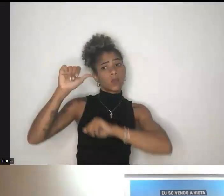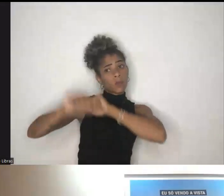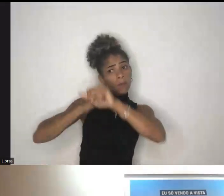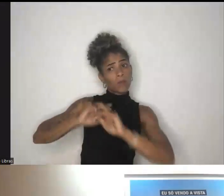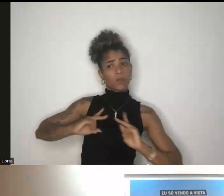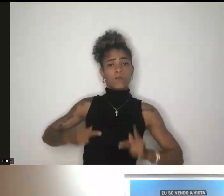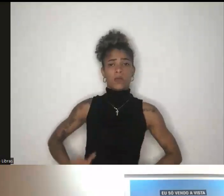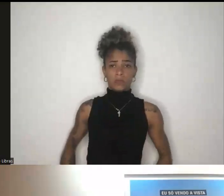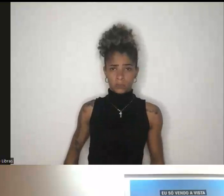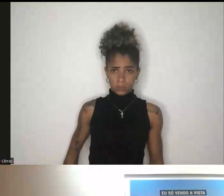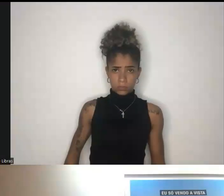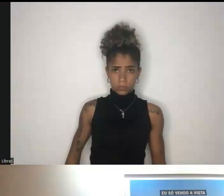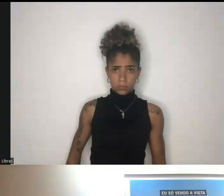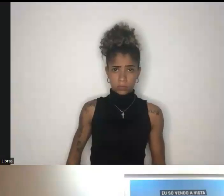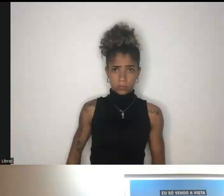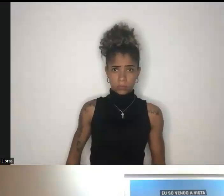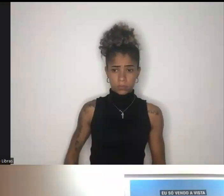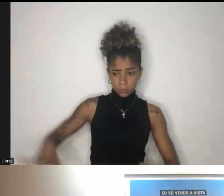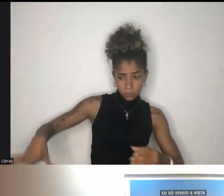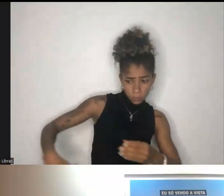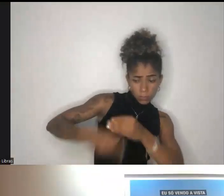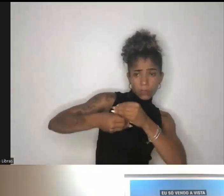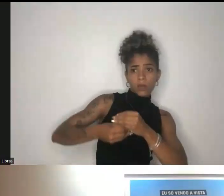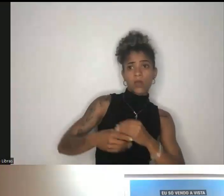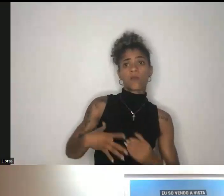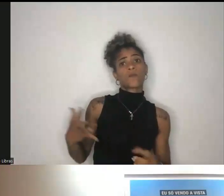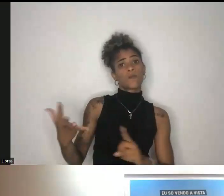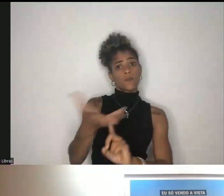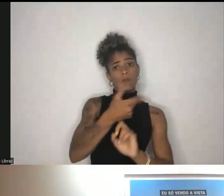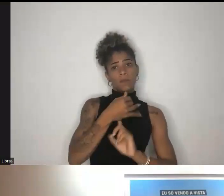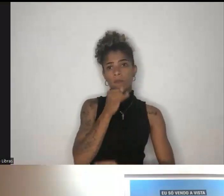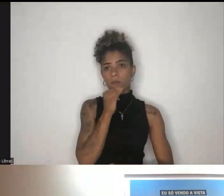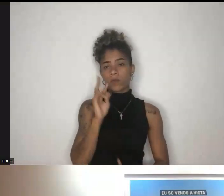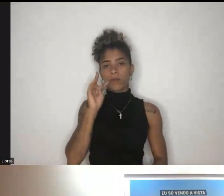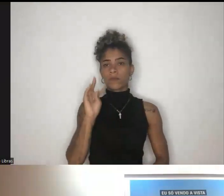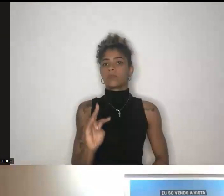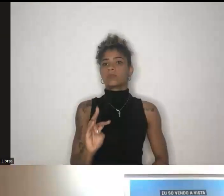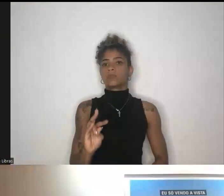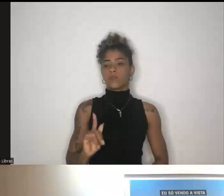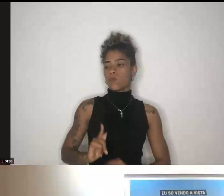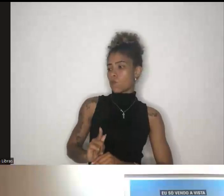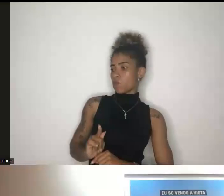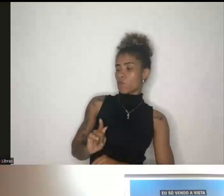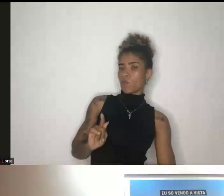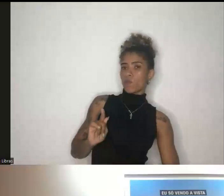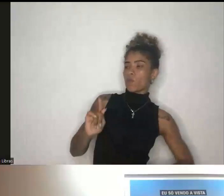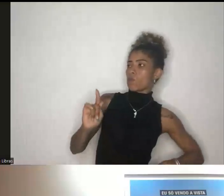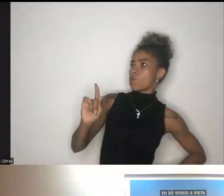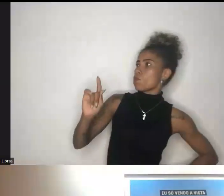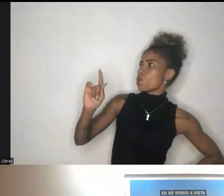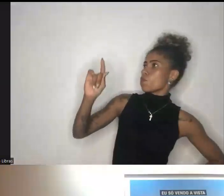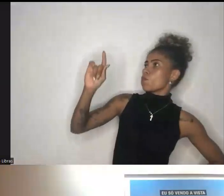e isso com Arte você vê por exemplo vou dar um exemplo que eu vejo o Foguete duelon musky ele